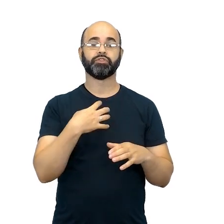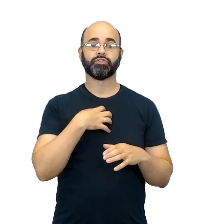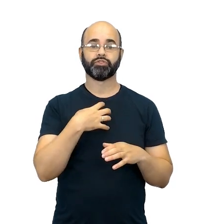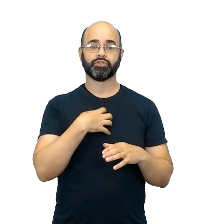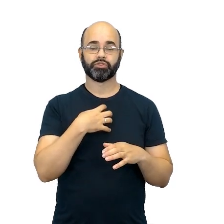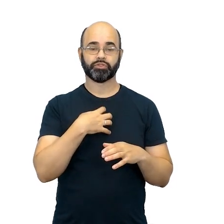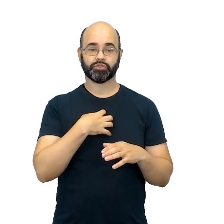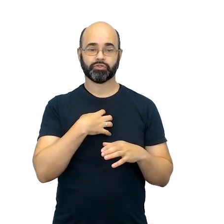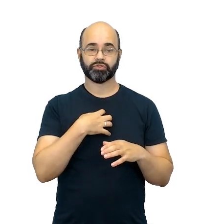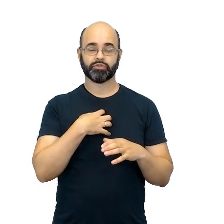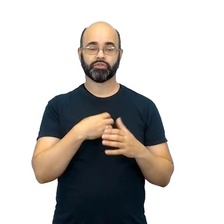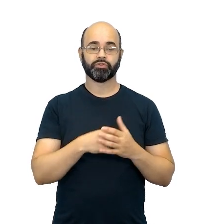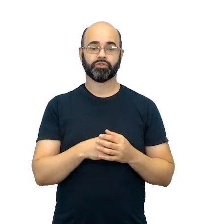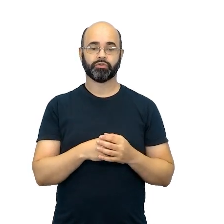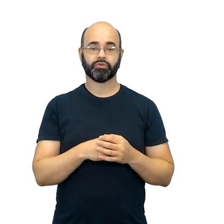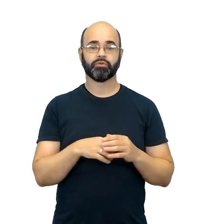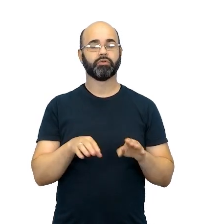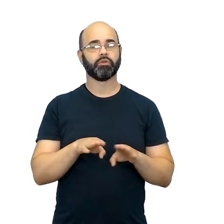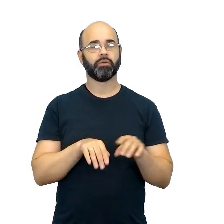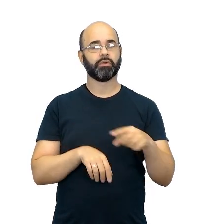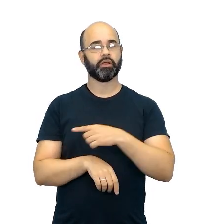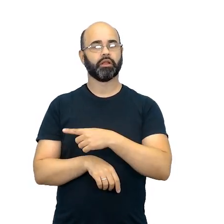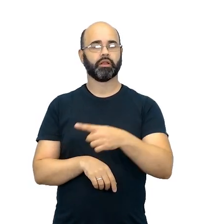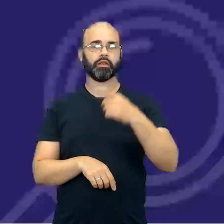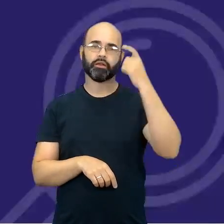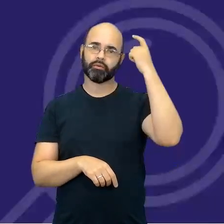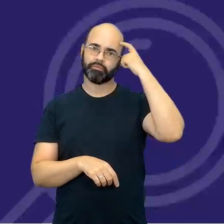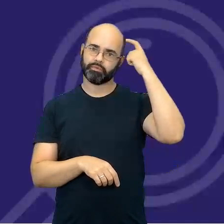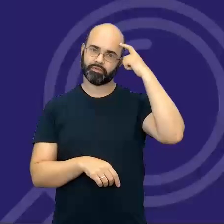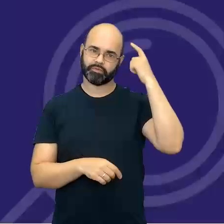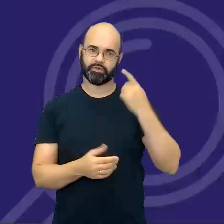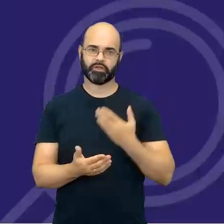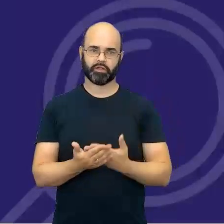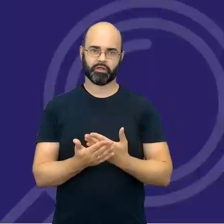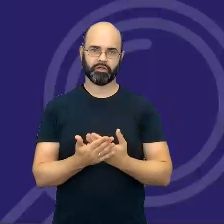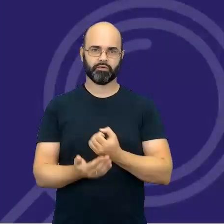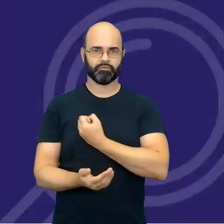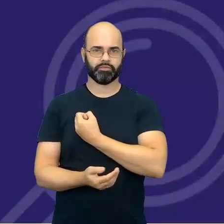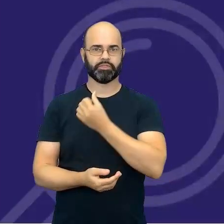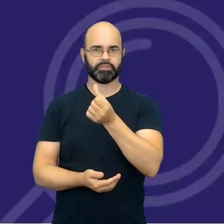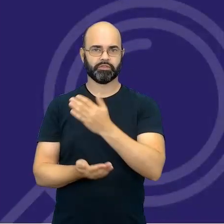o método científico, podemos pensar também na aula 6,